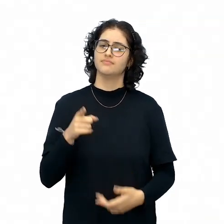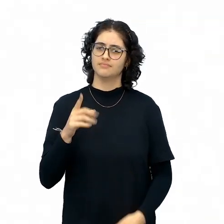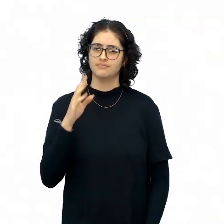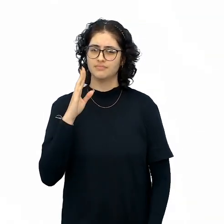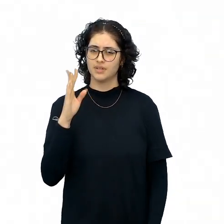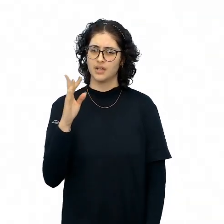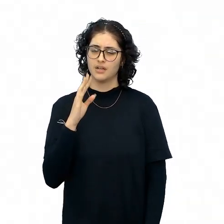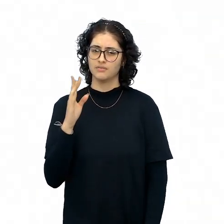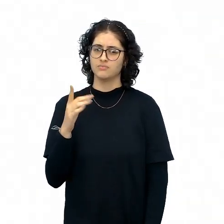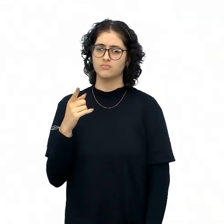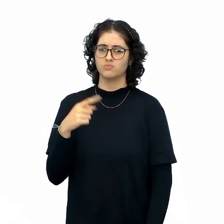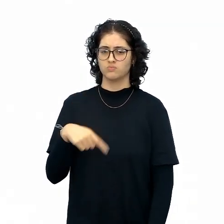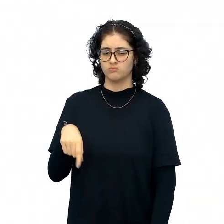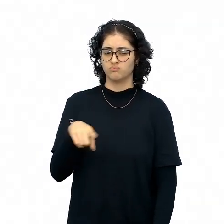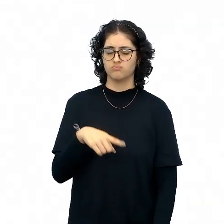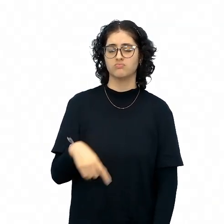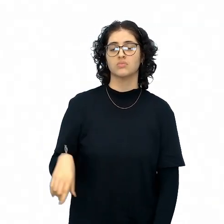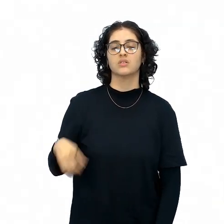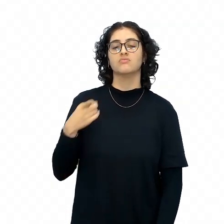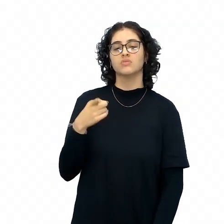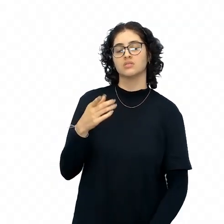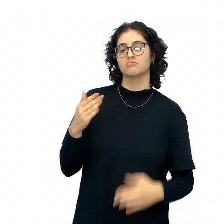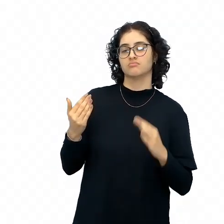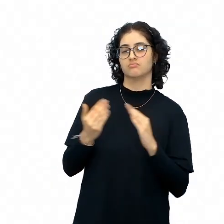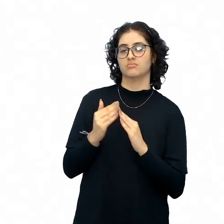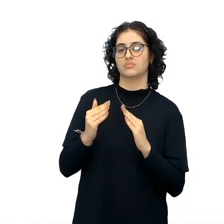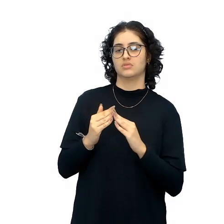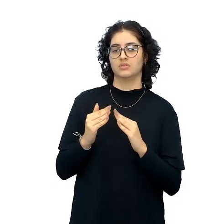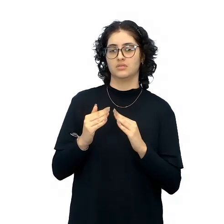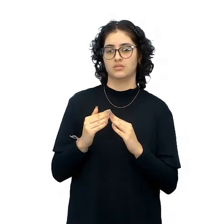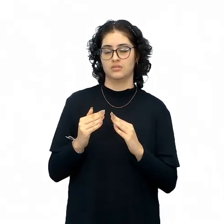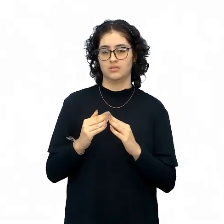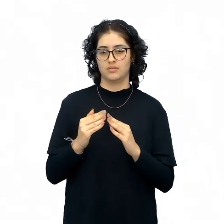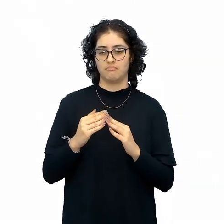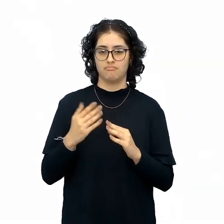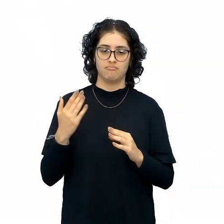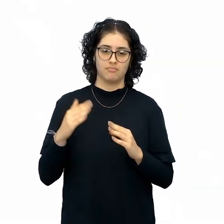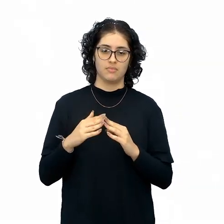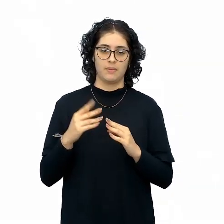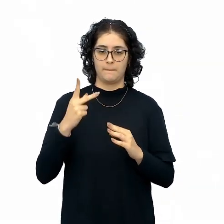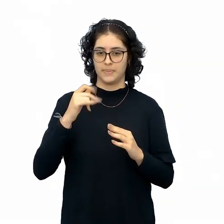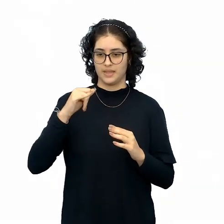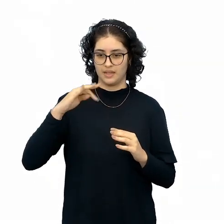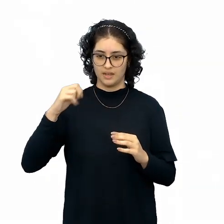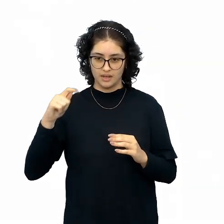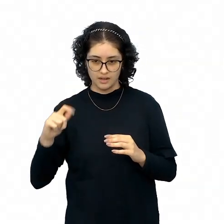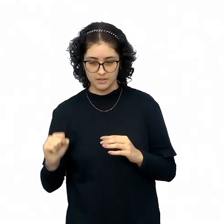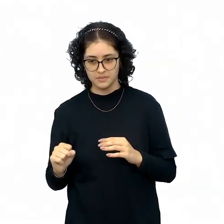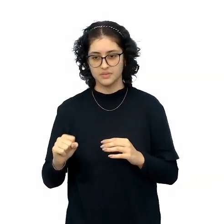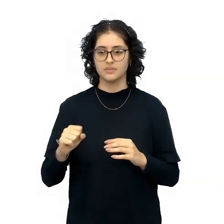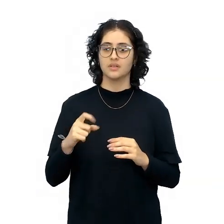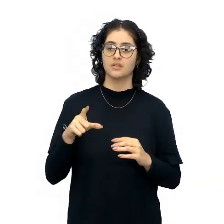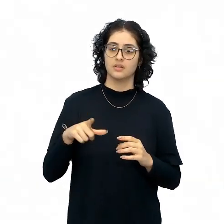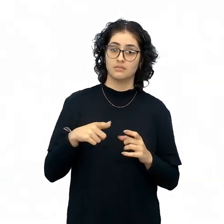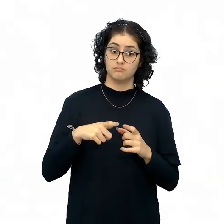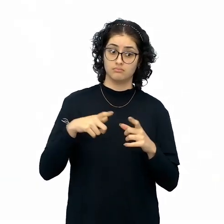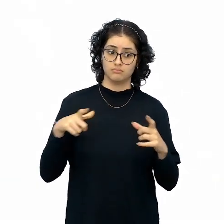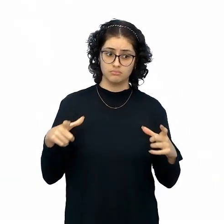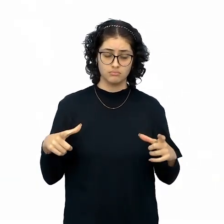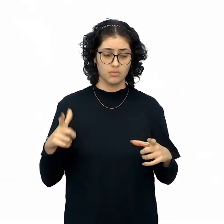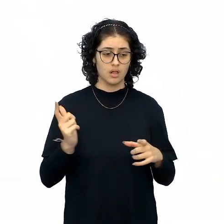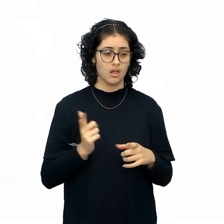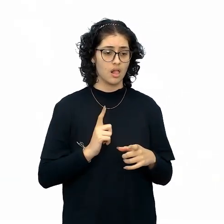imagine a seguinte situação. Você mora na cidade de Abacateiro, no bairro das Pitangas. Em uma grande parte do seu bairro